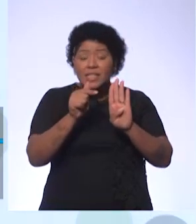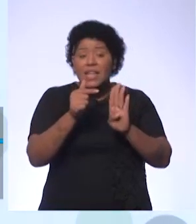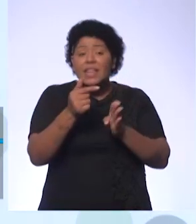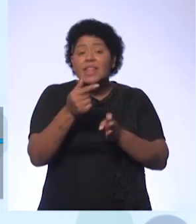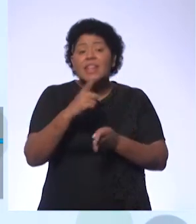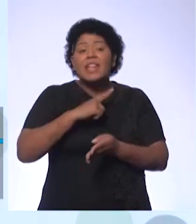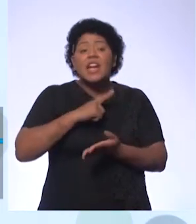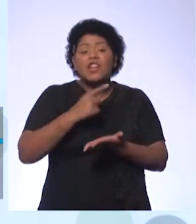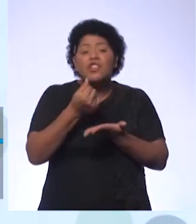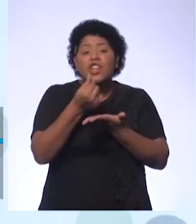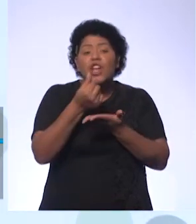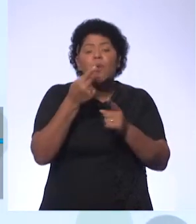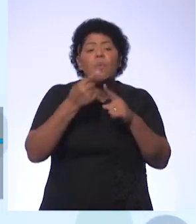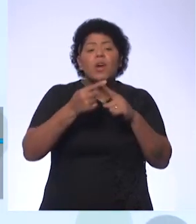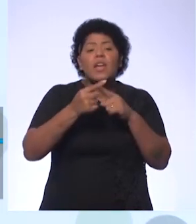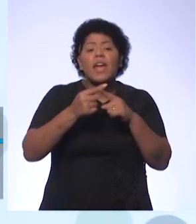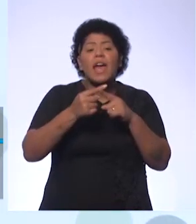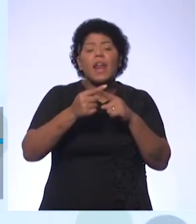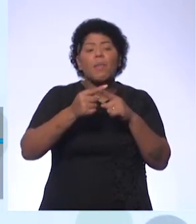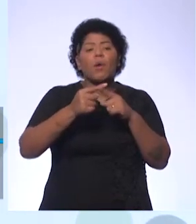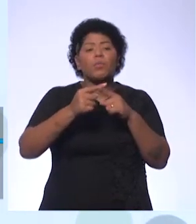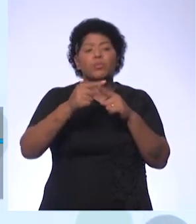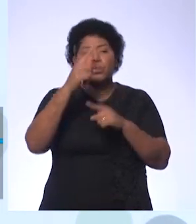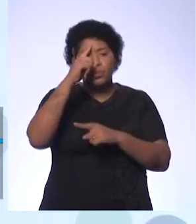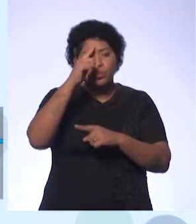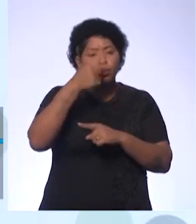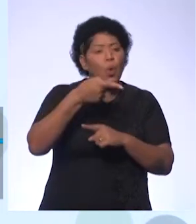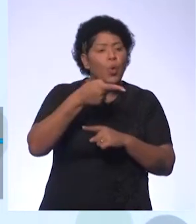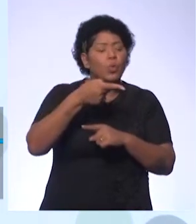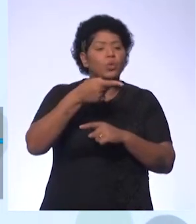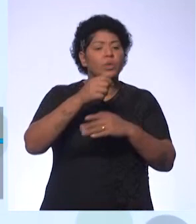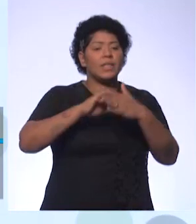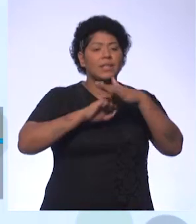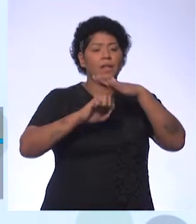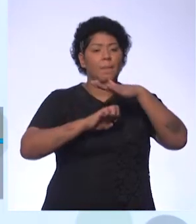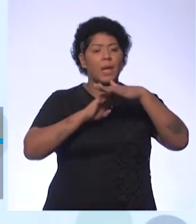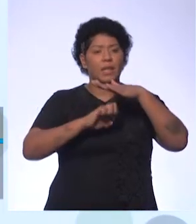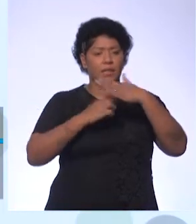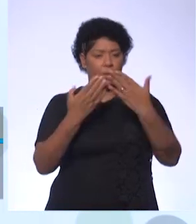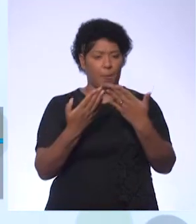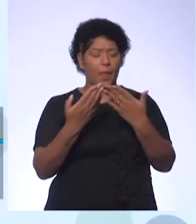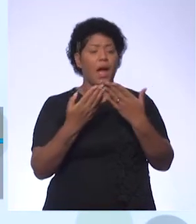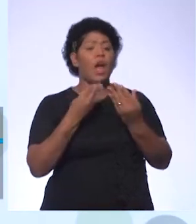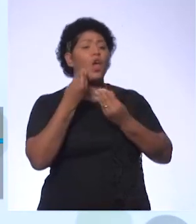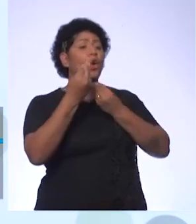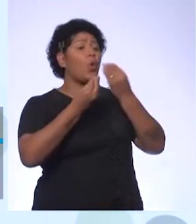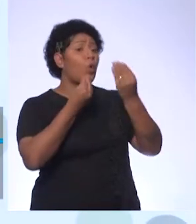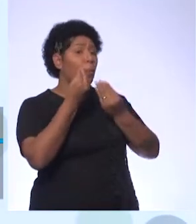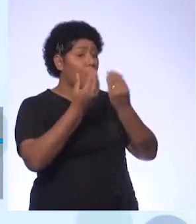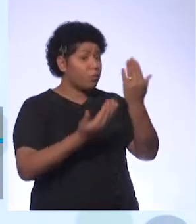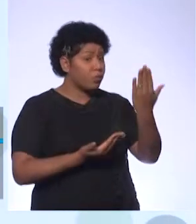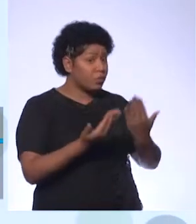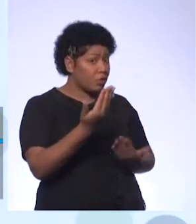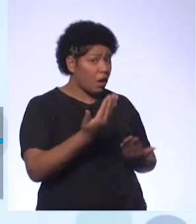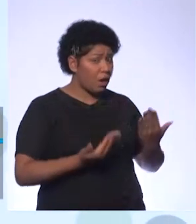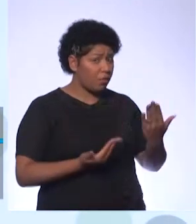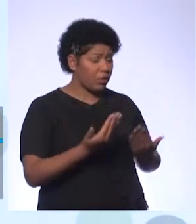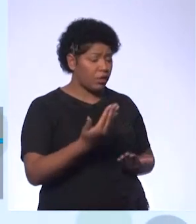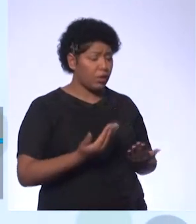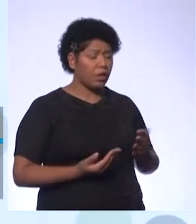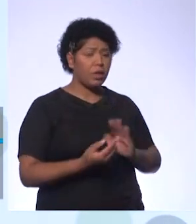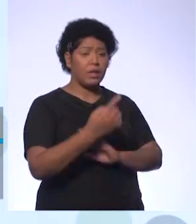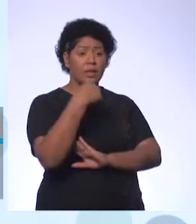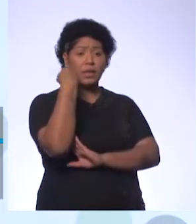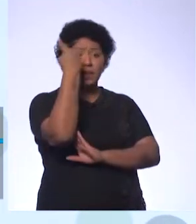são donos de grandes propriedades. Então, como que um operário que precisa trabalhar lá dos